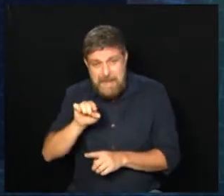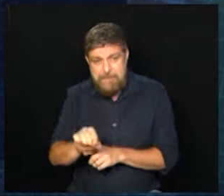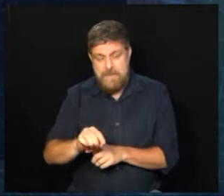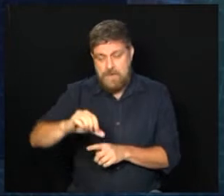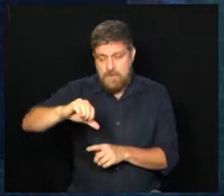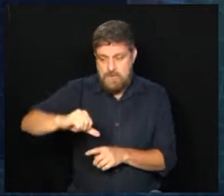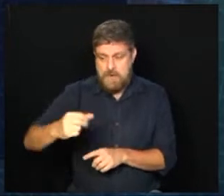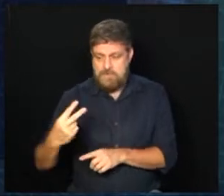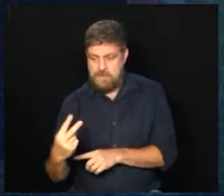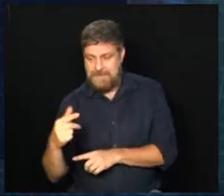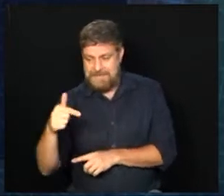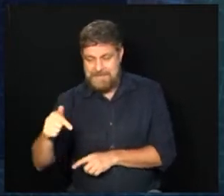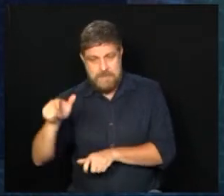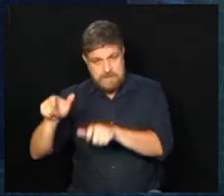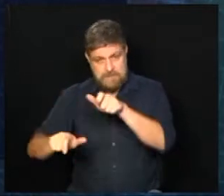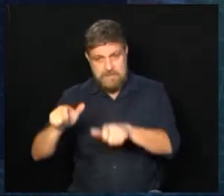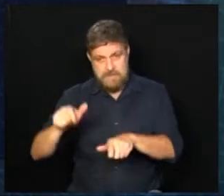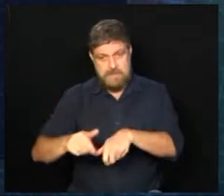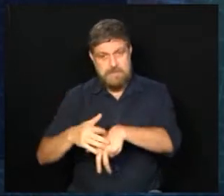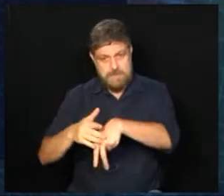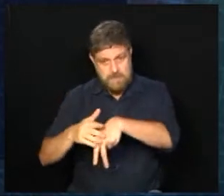30.927 casos, Sumaré,